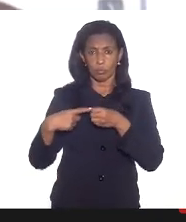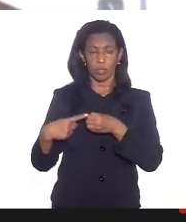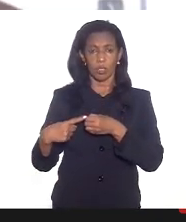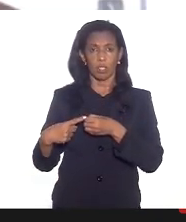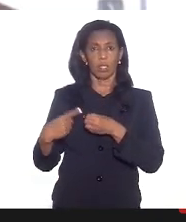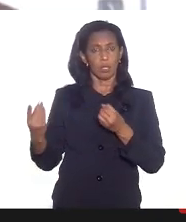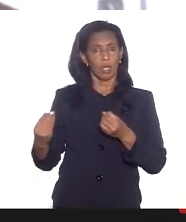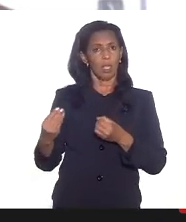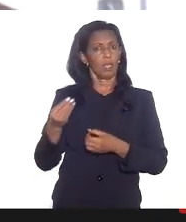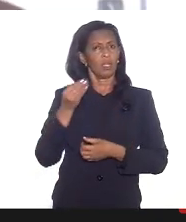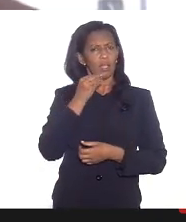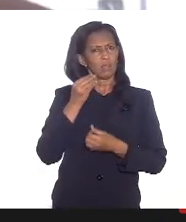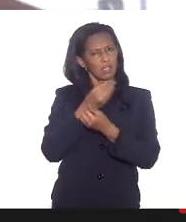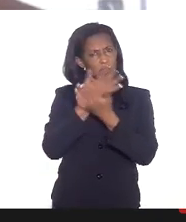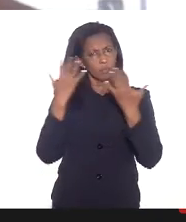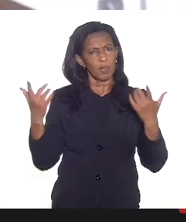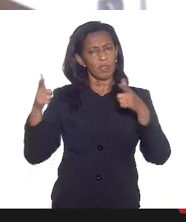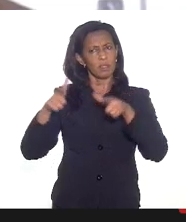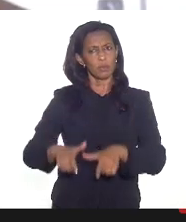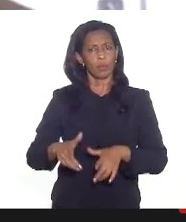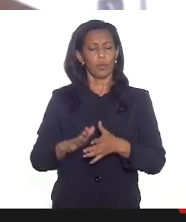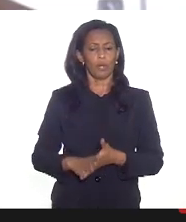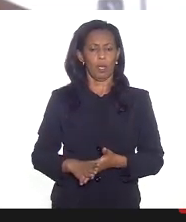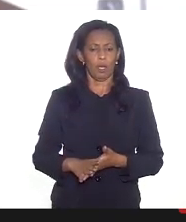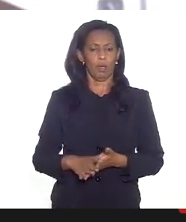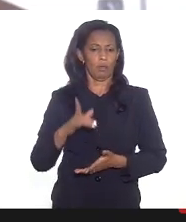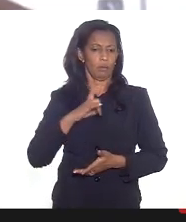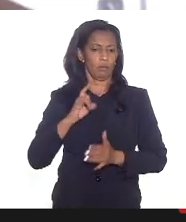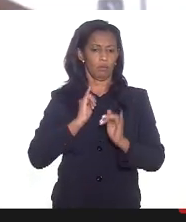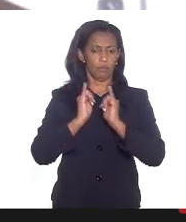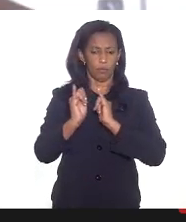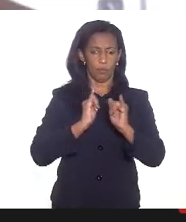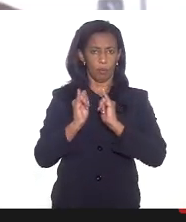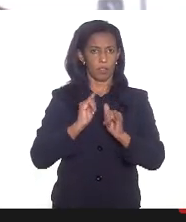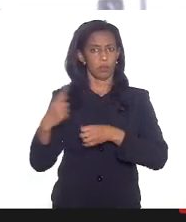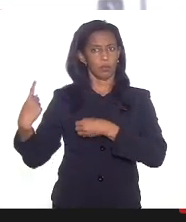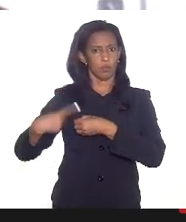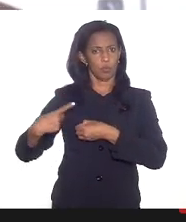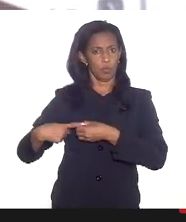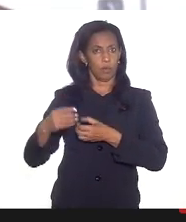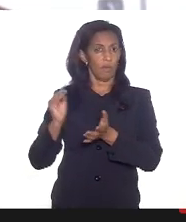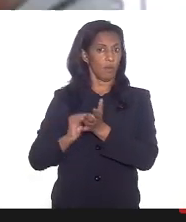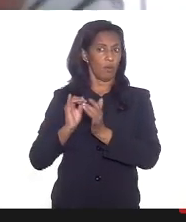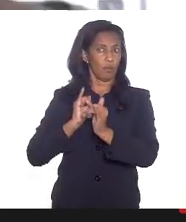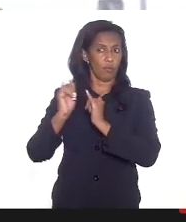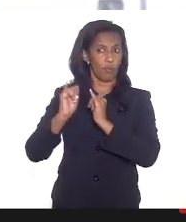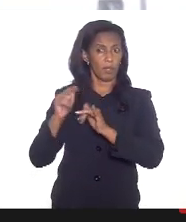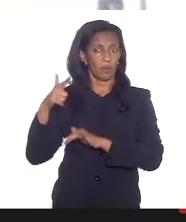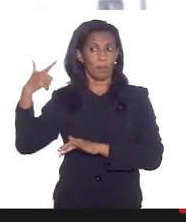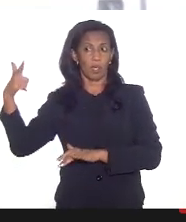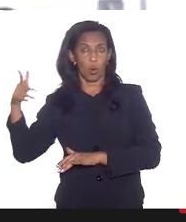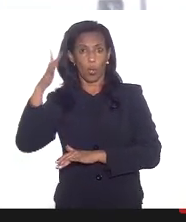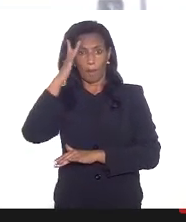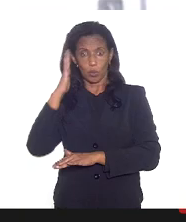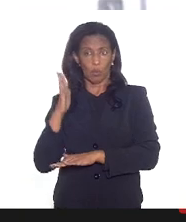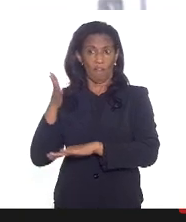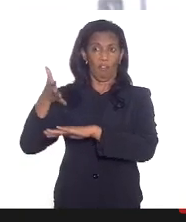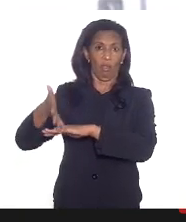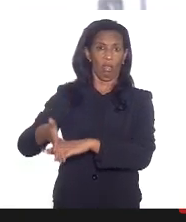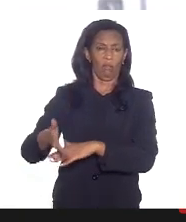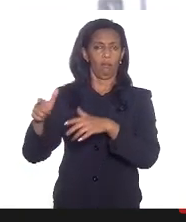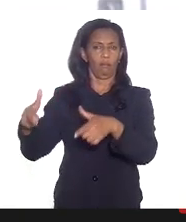Trago essa transparência no local existia a a notícia de que o município não noticiário para que o outro público que não